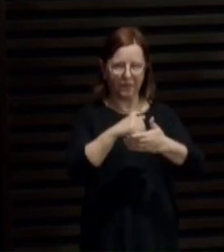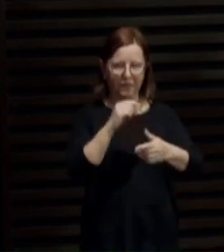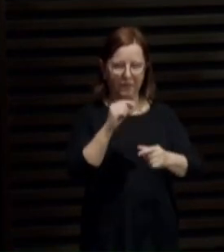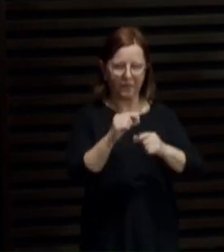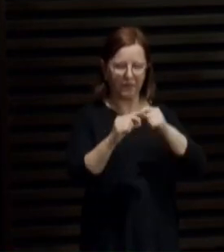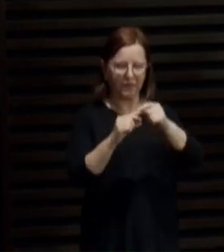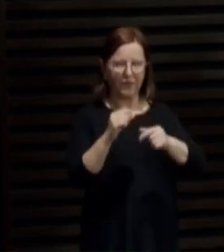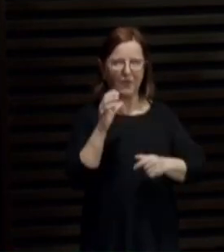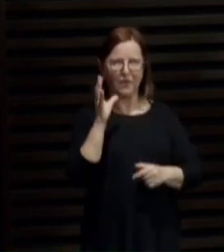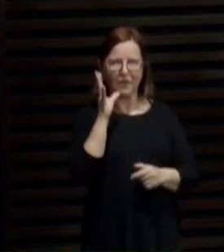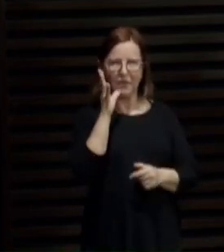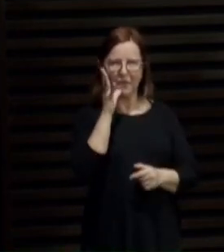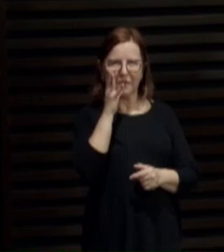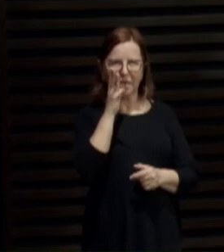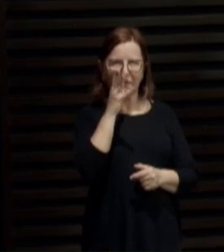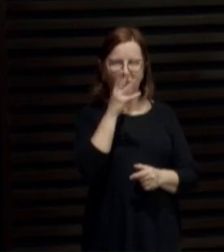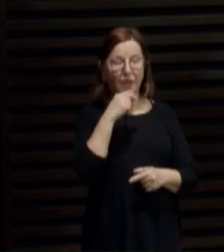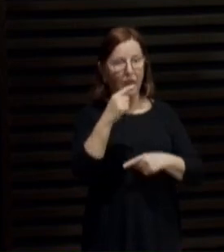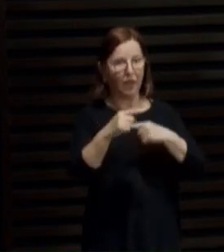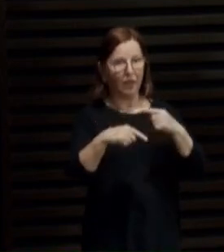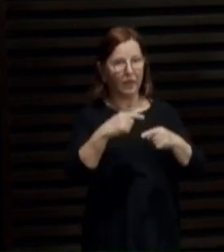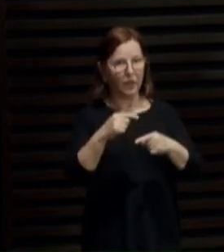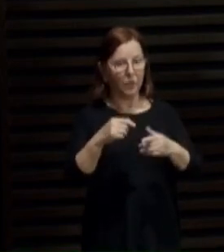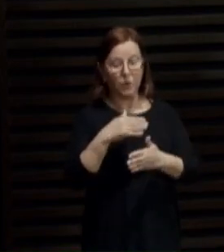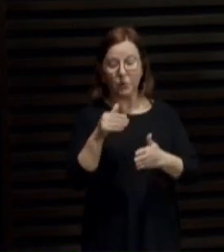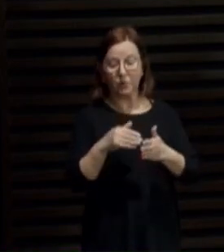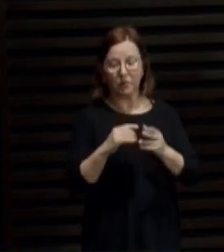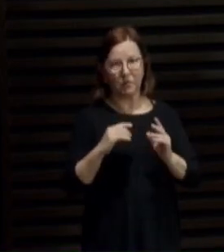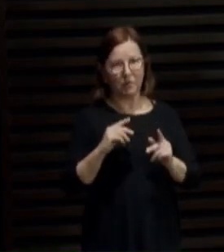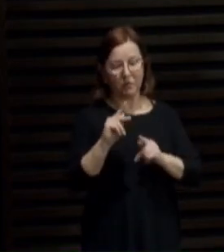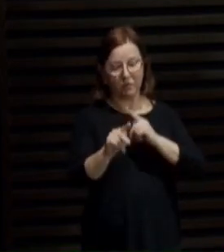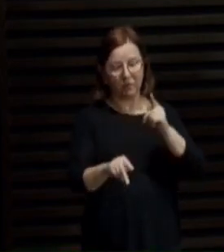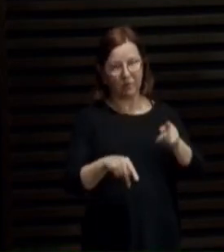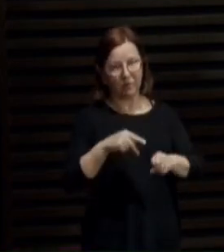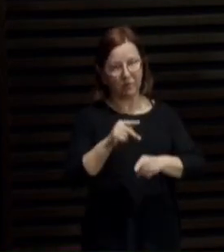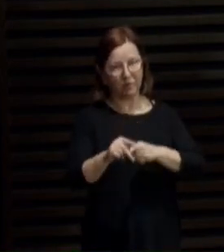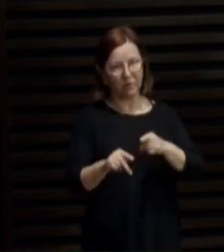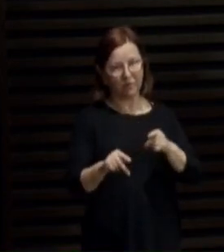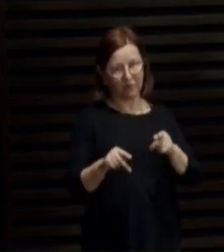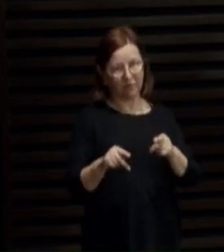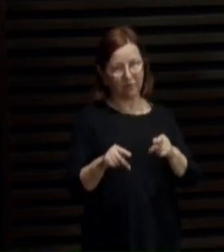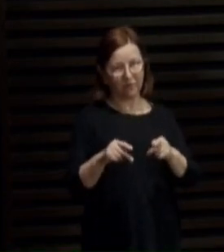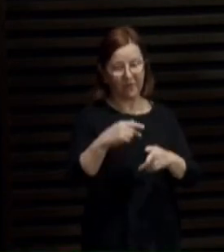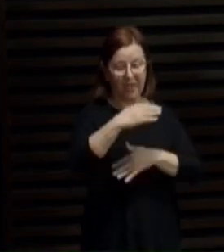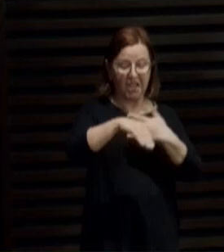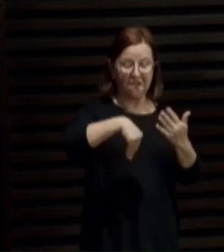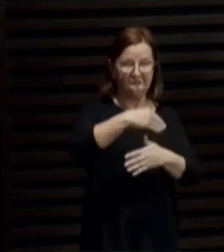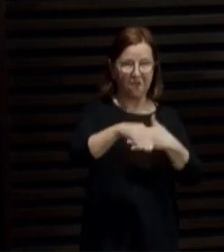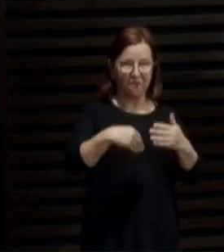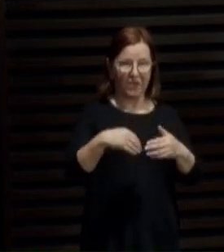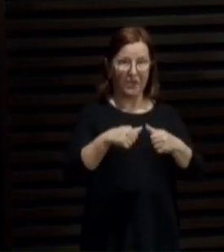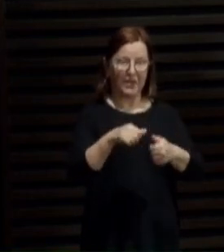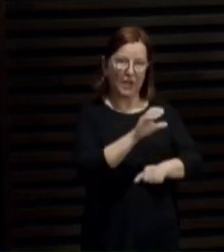vagarosamente, e daqui a pouco está todo o povo envolvido com essas